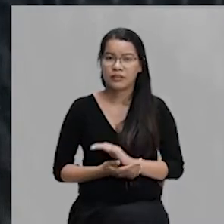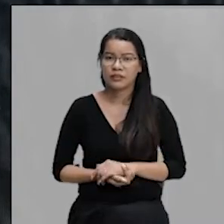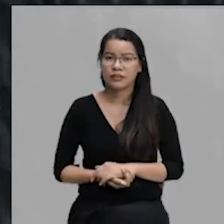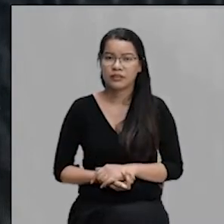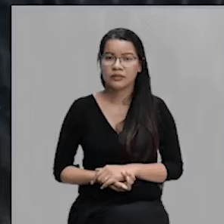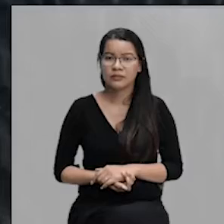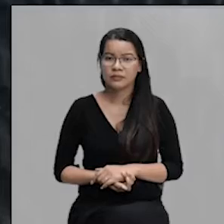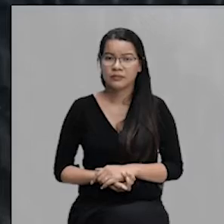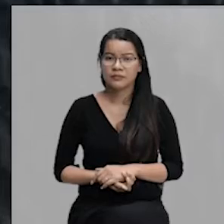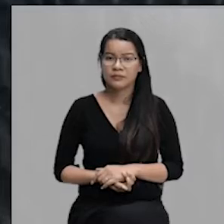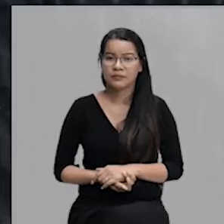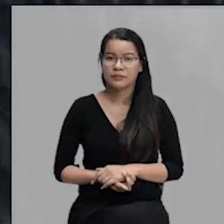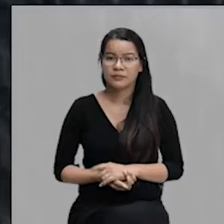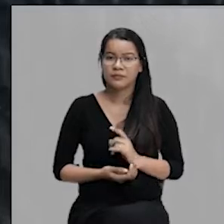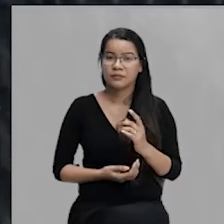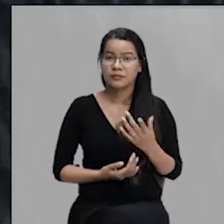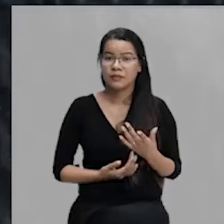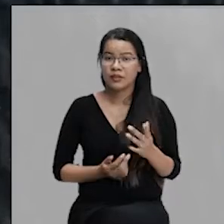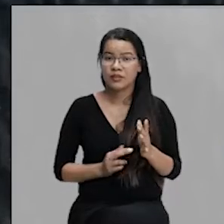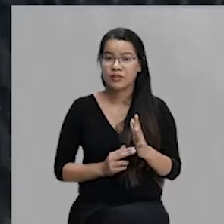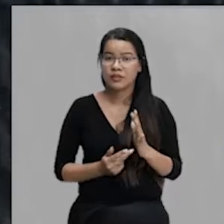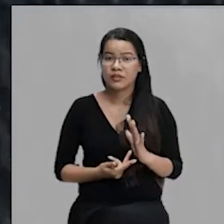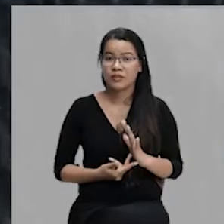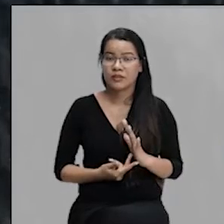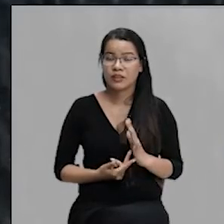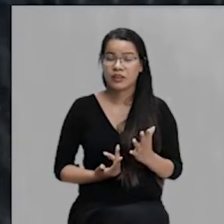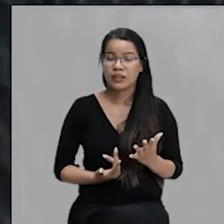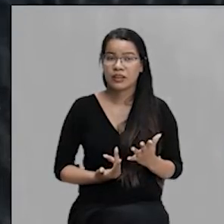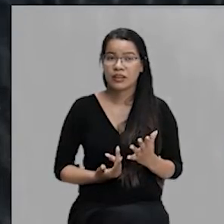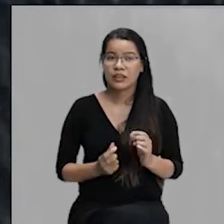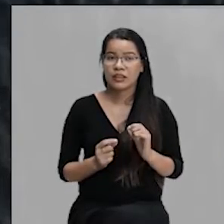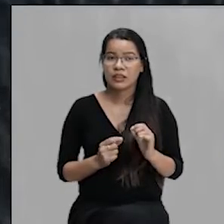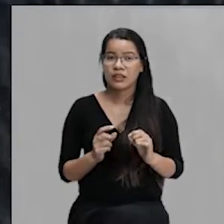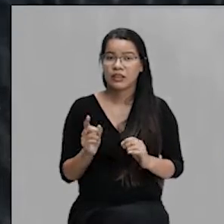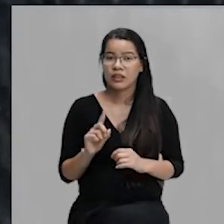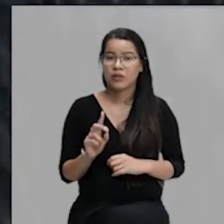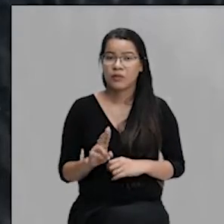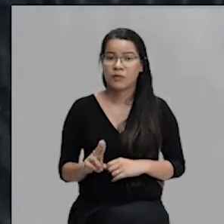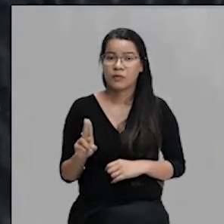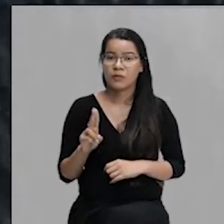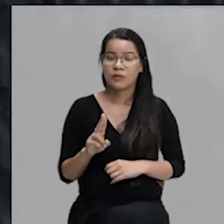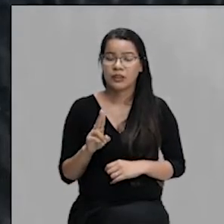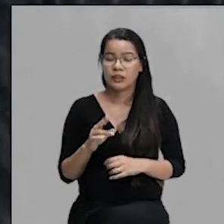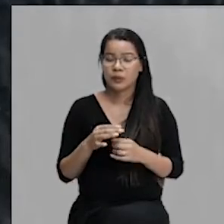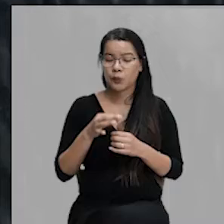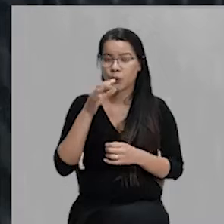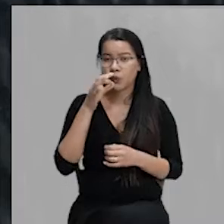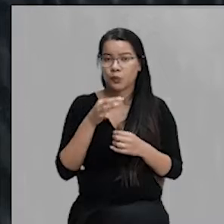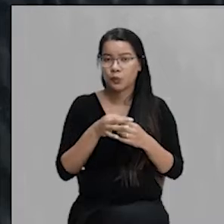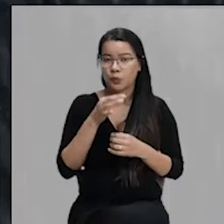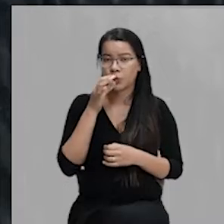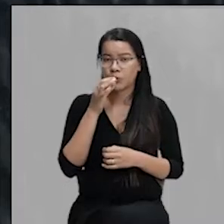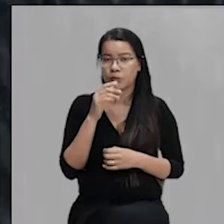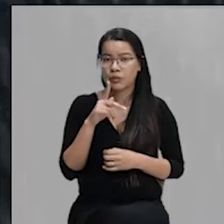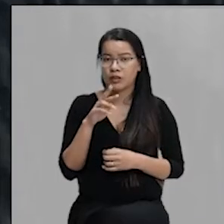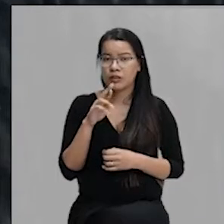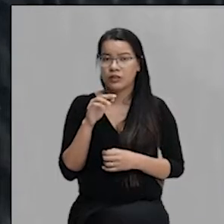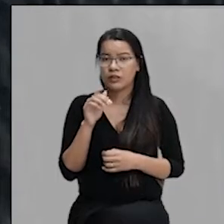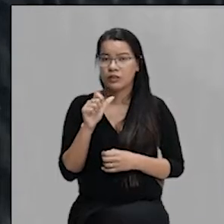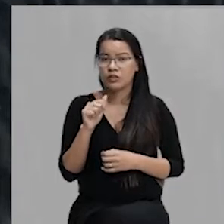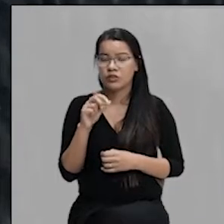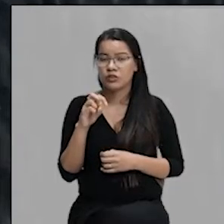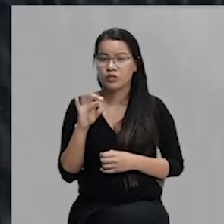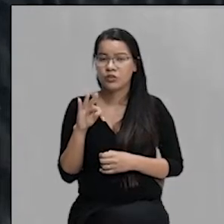de plástico, parará, entendeu? Ou seja, a não utilização de canudo plástico, de copo de plástico, é uma decisão ali daquele restaurante, daquela